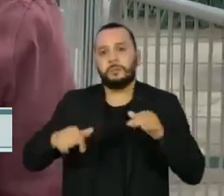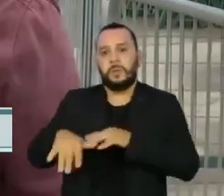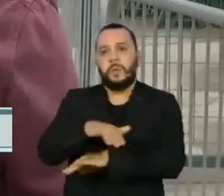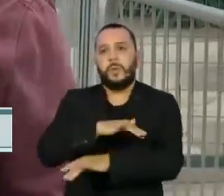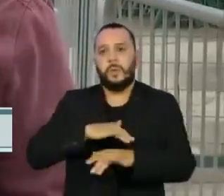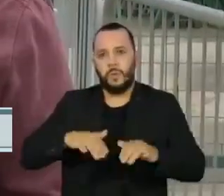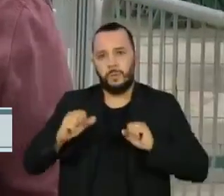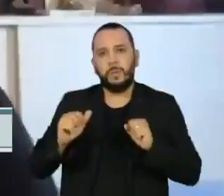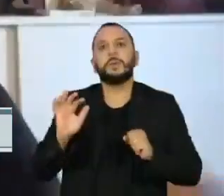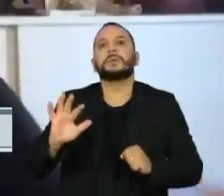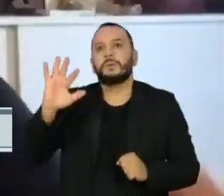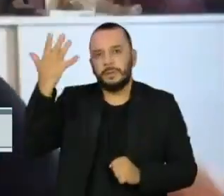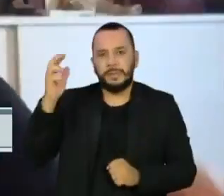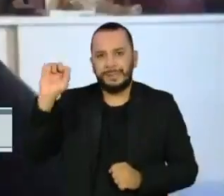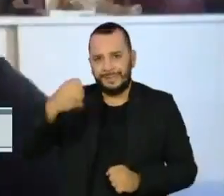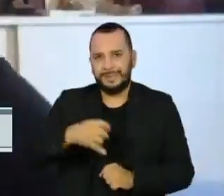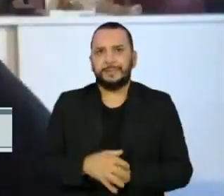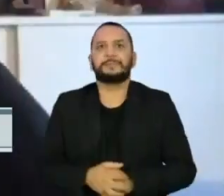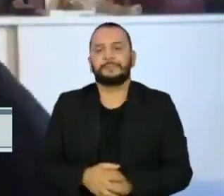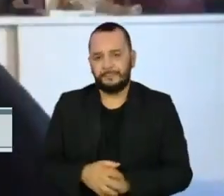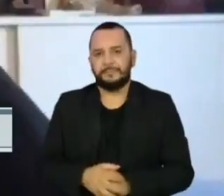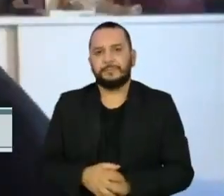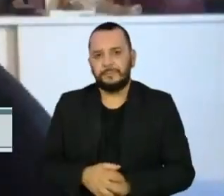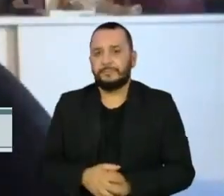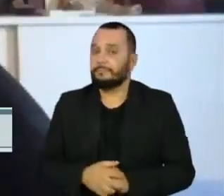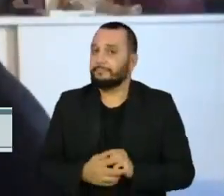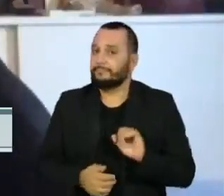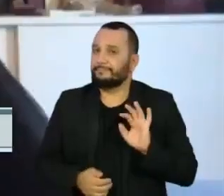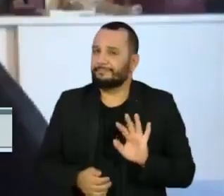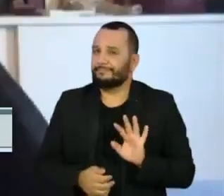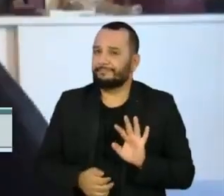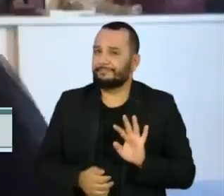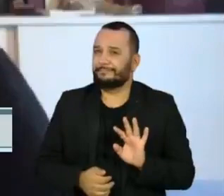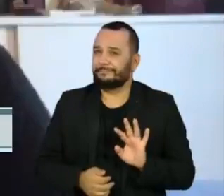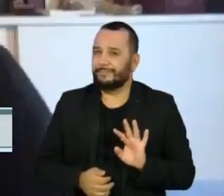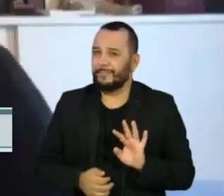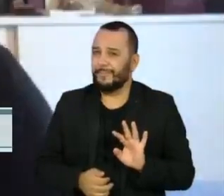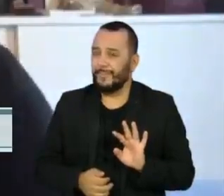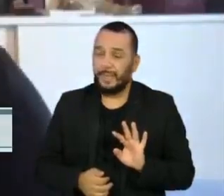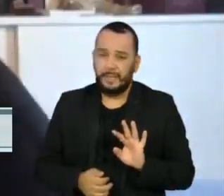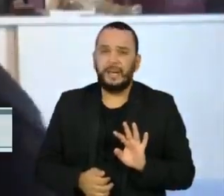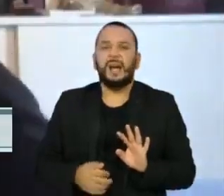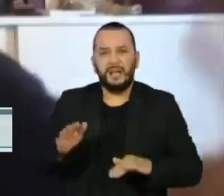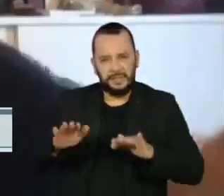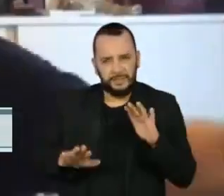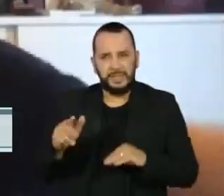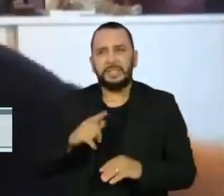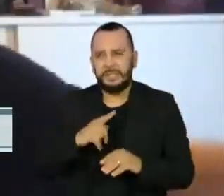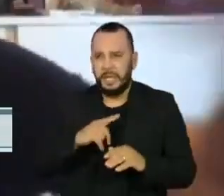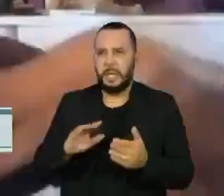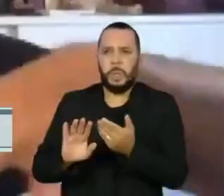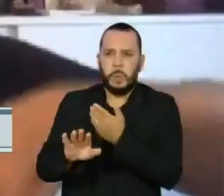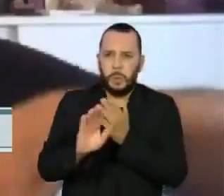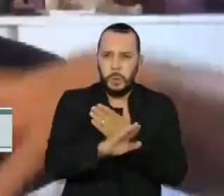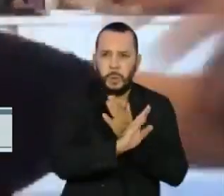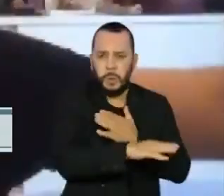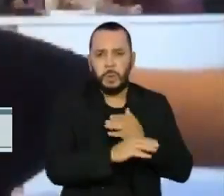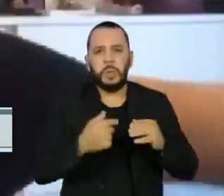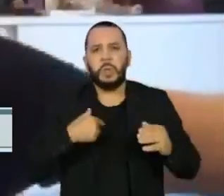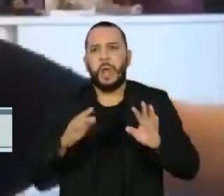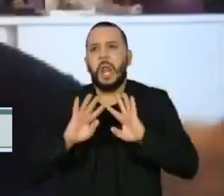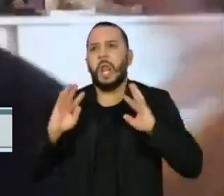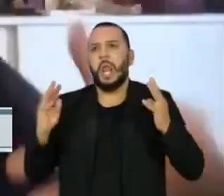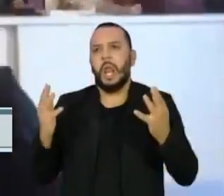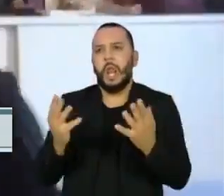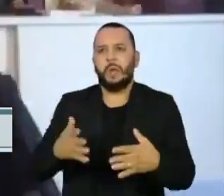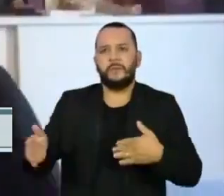é praticamente certa. É pouco provável que, mesmo que sejam tomadas medidas de isolamento da região, da